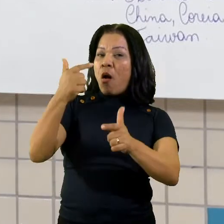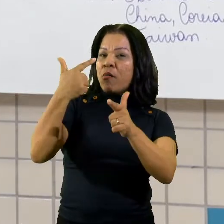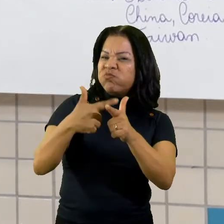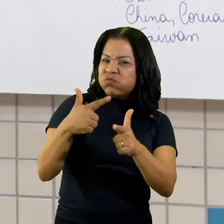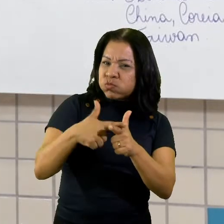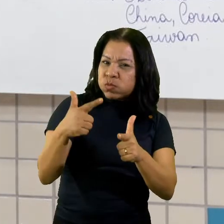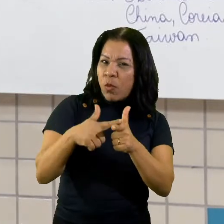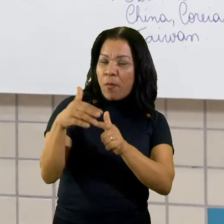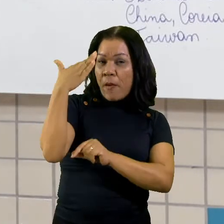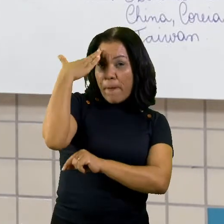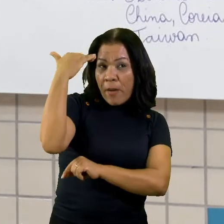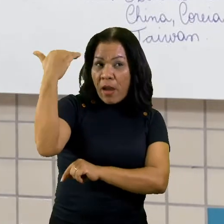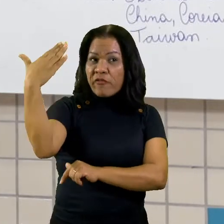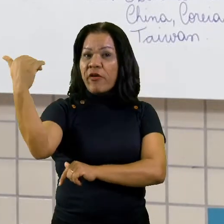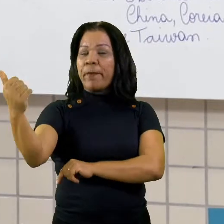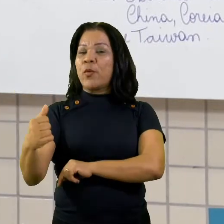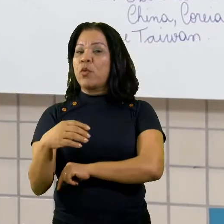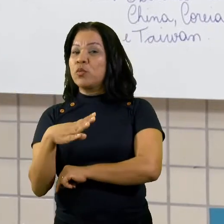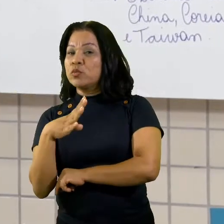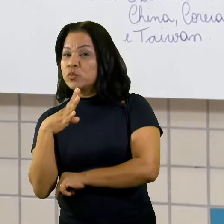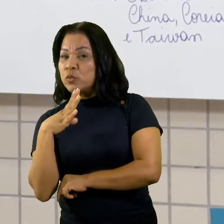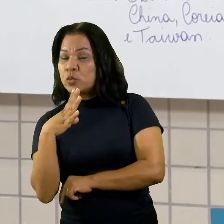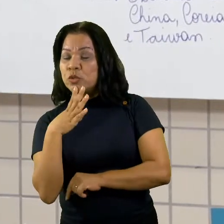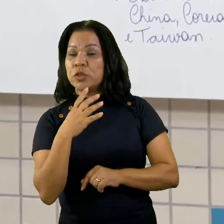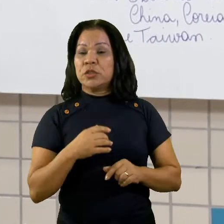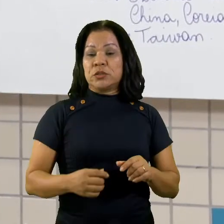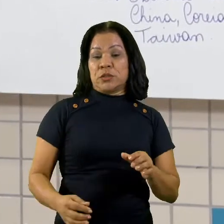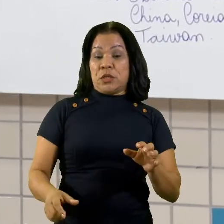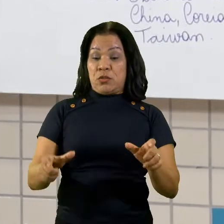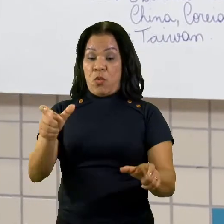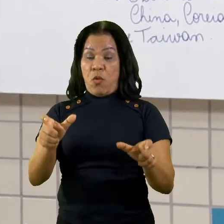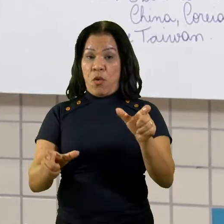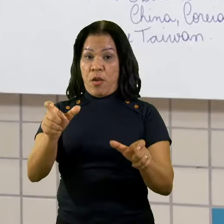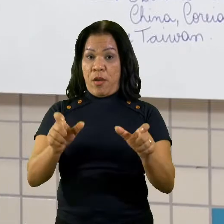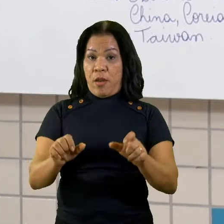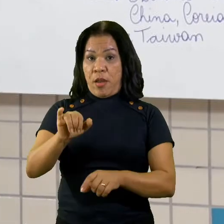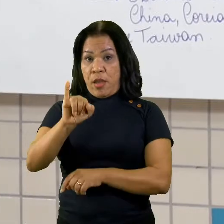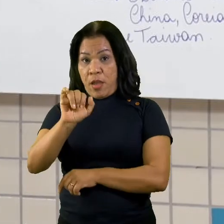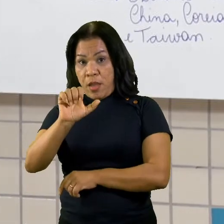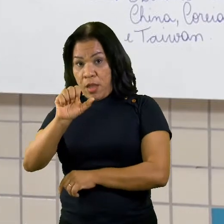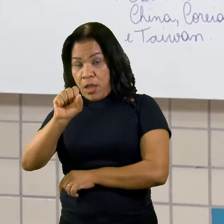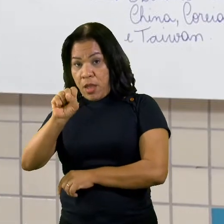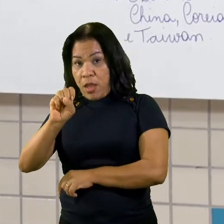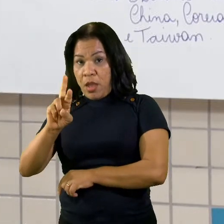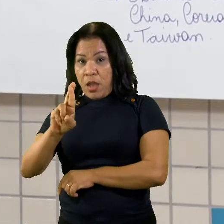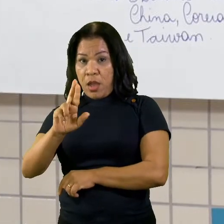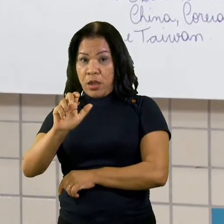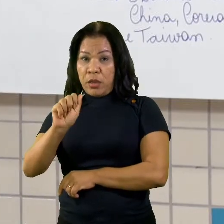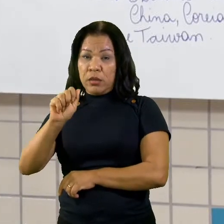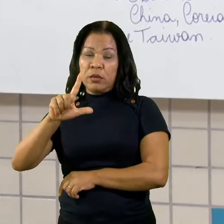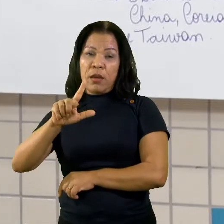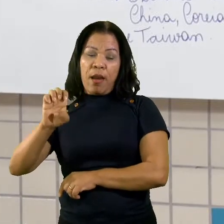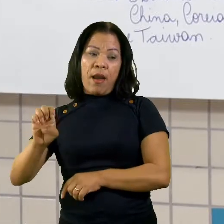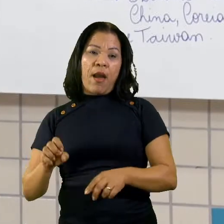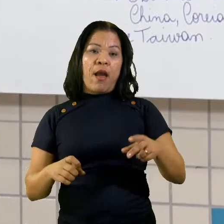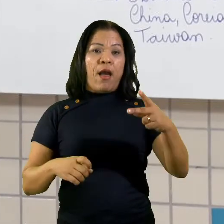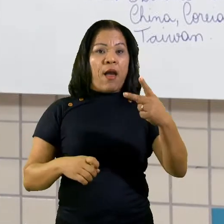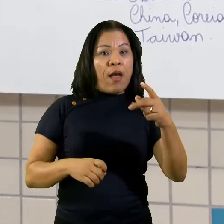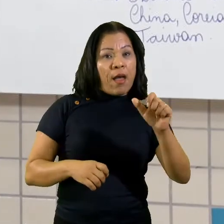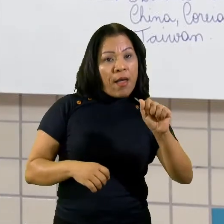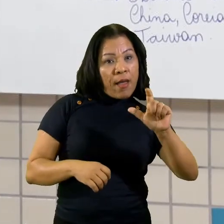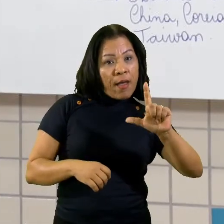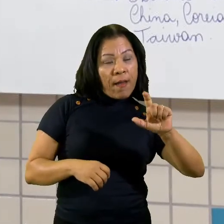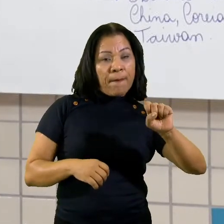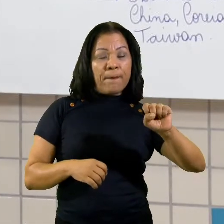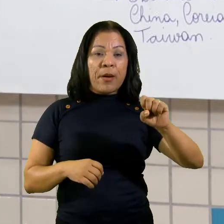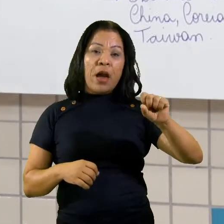na televisão é exatamente entre Israel e Palestina, pois a Palestina ela quer ser reconhecida como um Estado, só